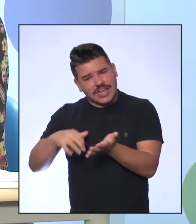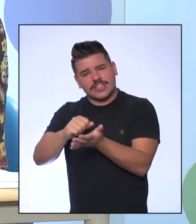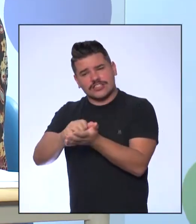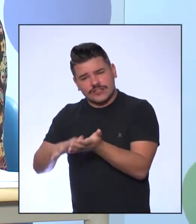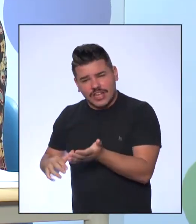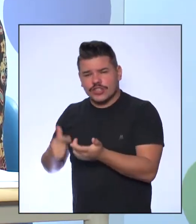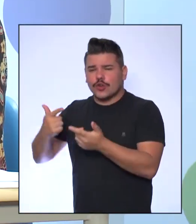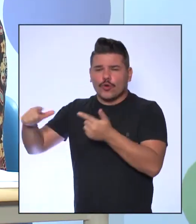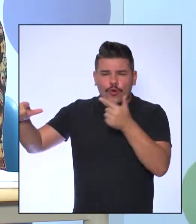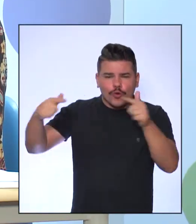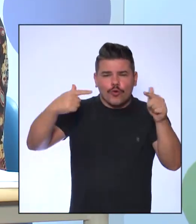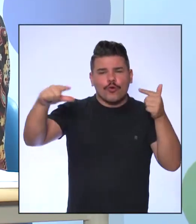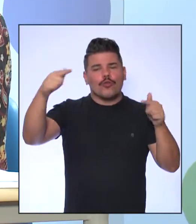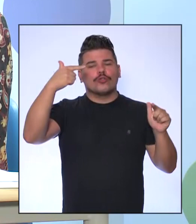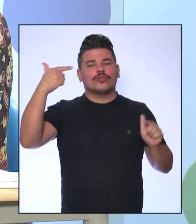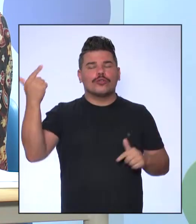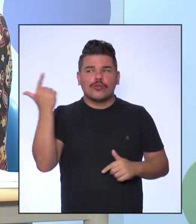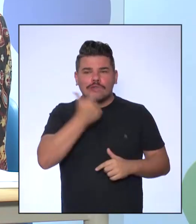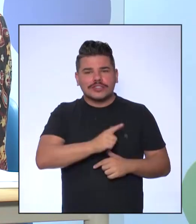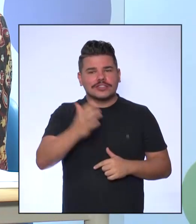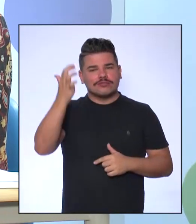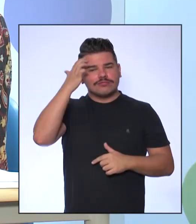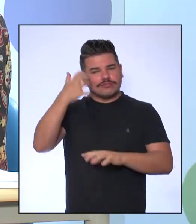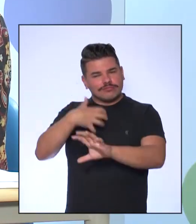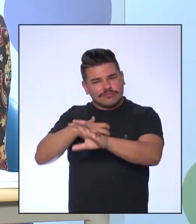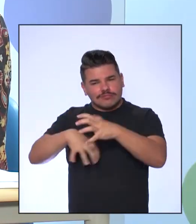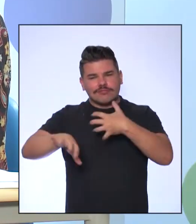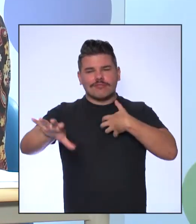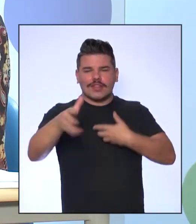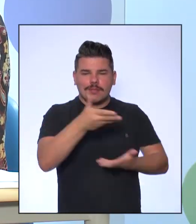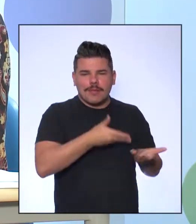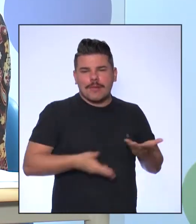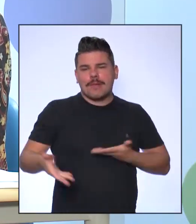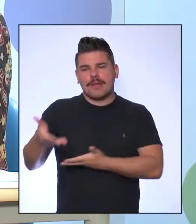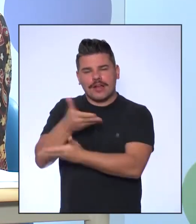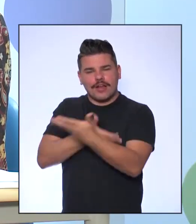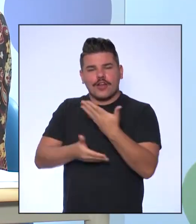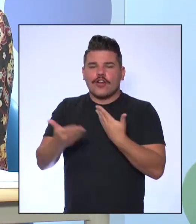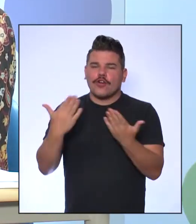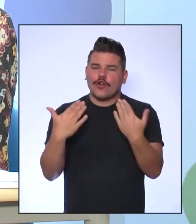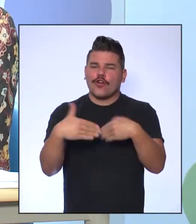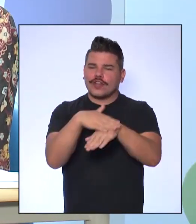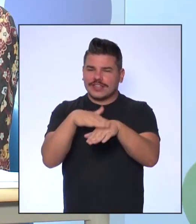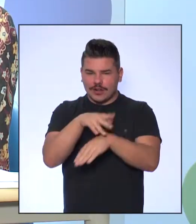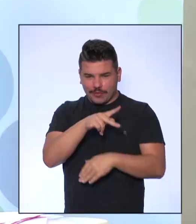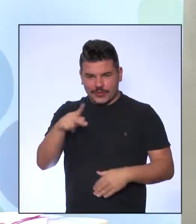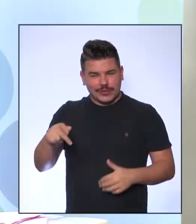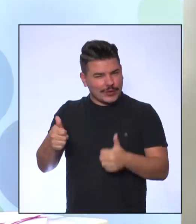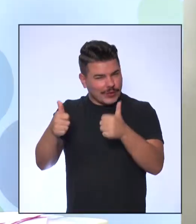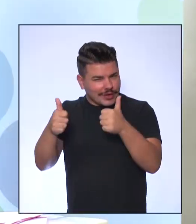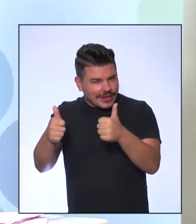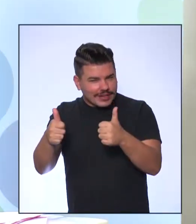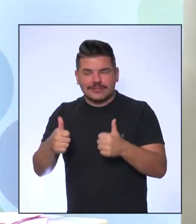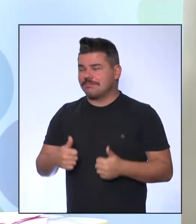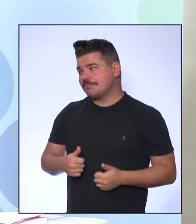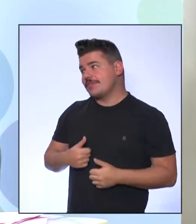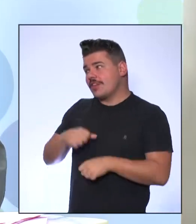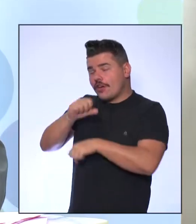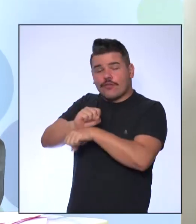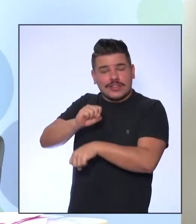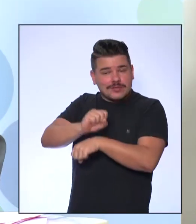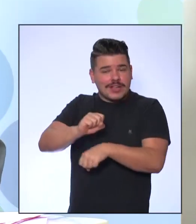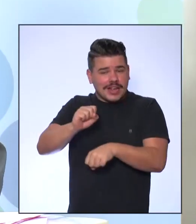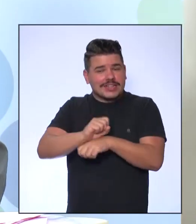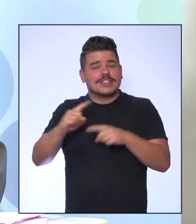discussões na interação que vocês têm com os professores, ok? Então é isso, Marcos. Ok, eu fico aguardando aí o